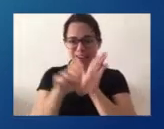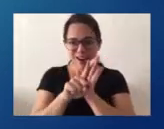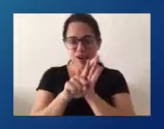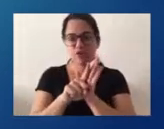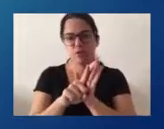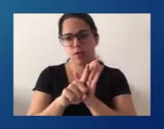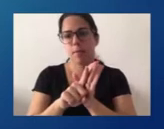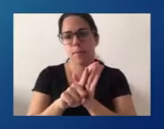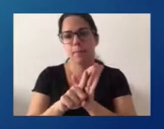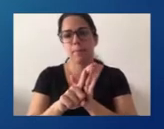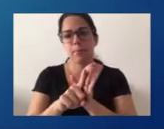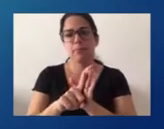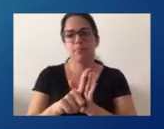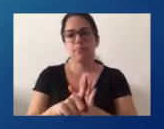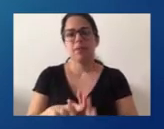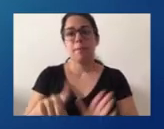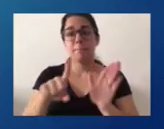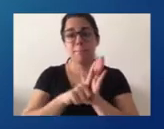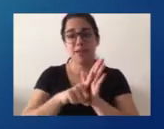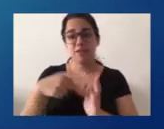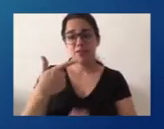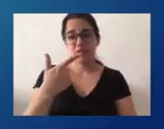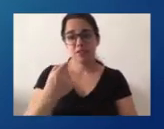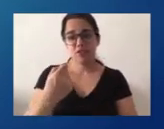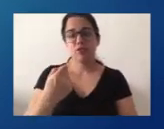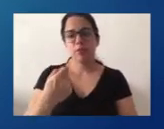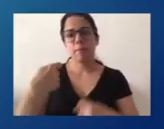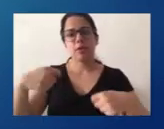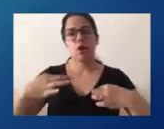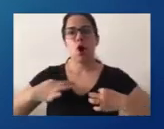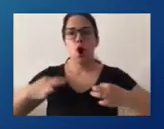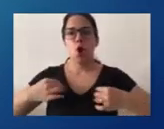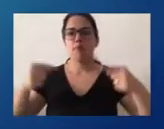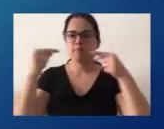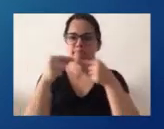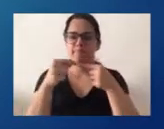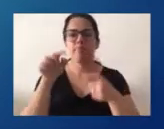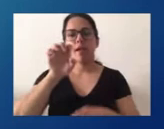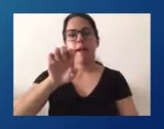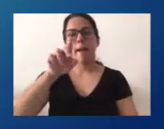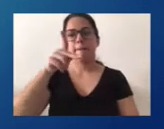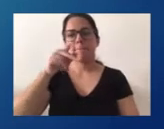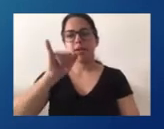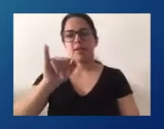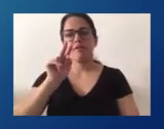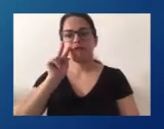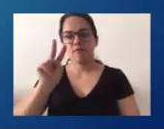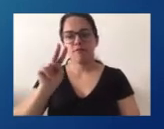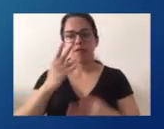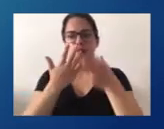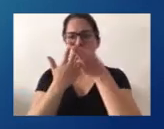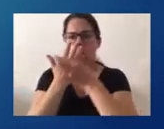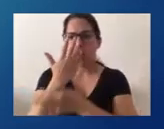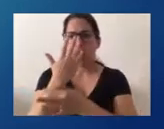né? Tão baixa, menos 20 graus Celsius, ela tem que estar utilizando, né, EPIs adequados, né, que são aqui